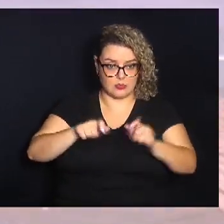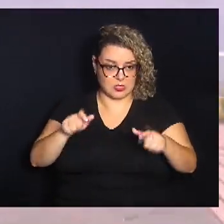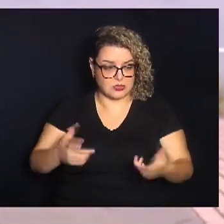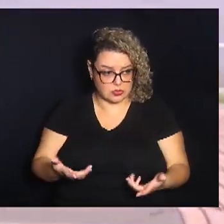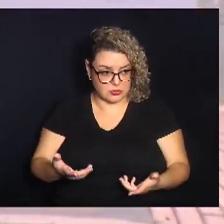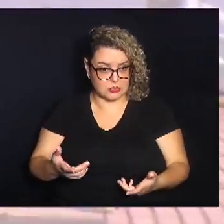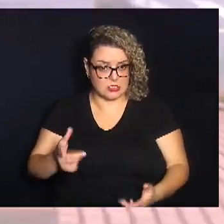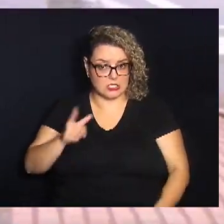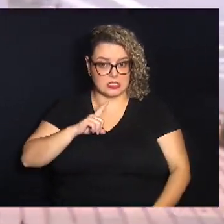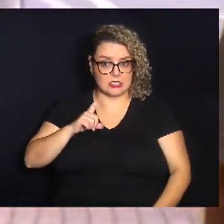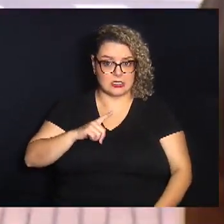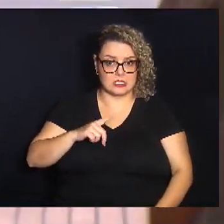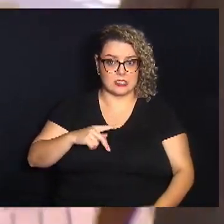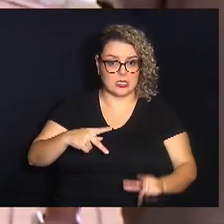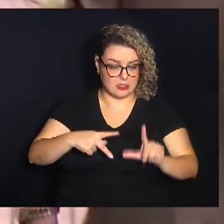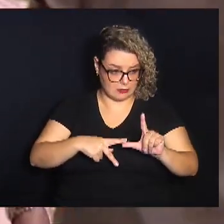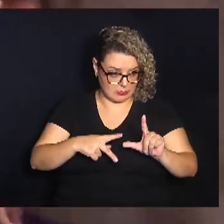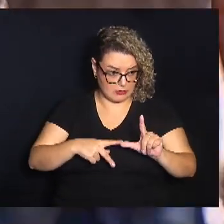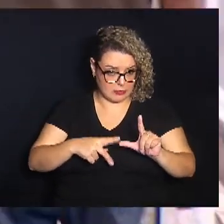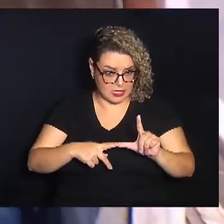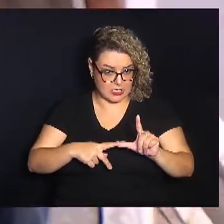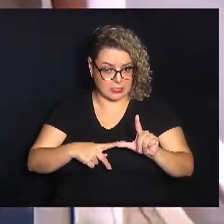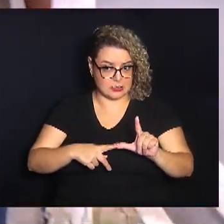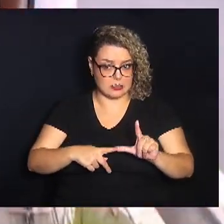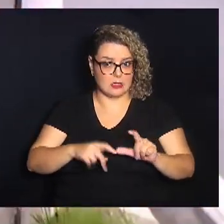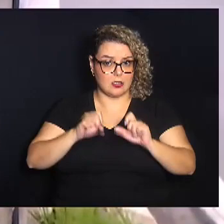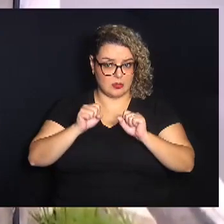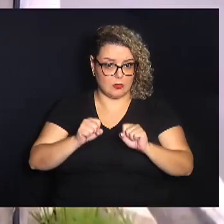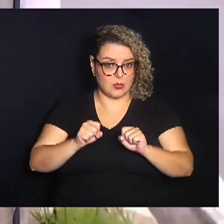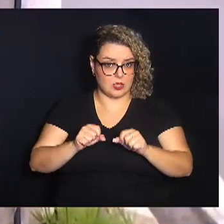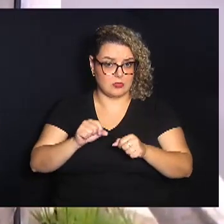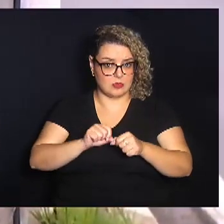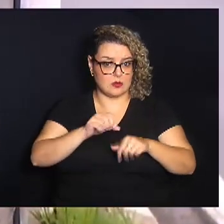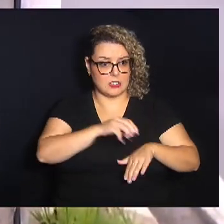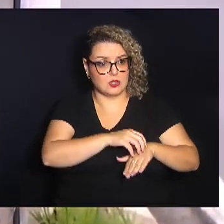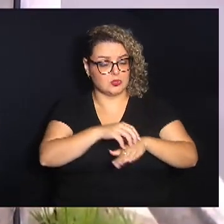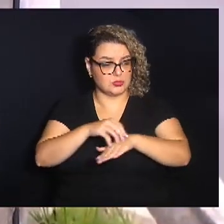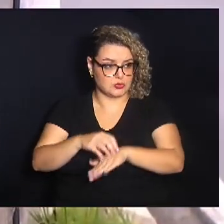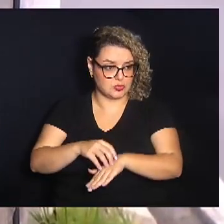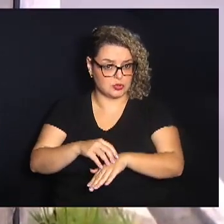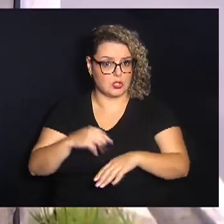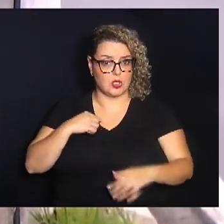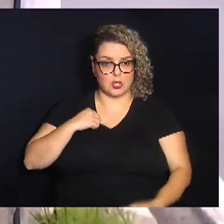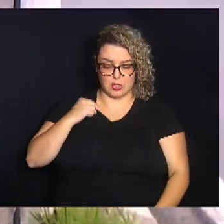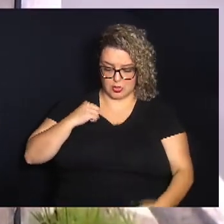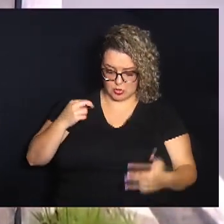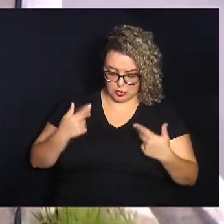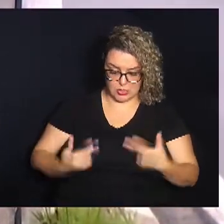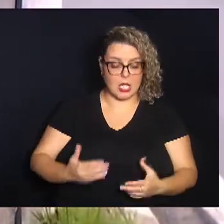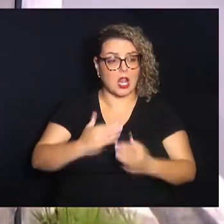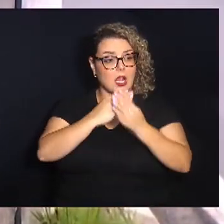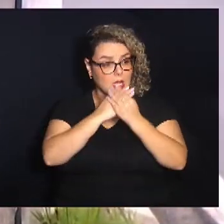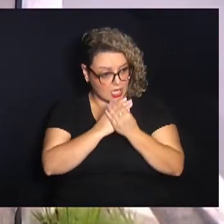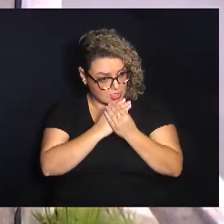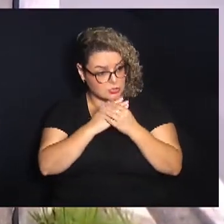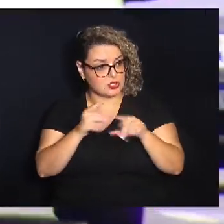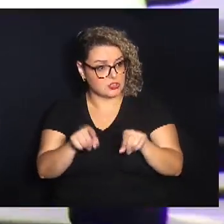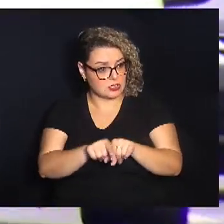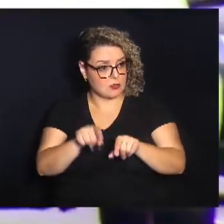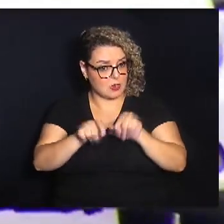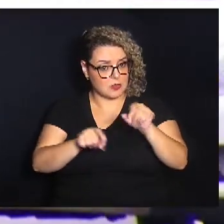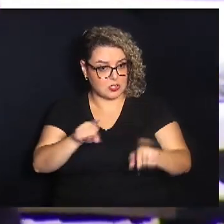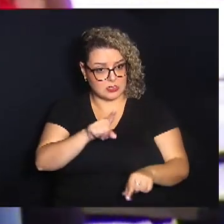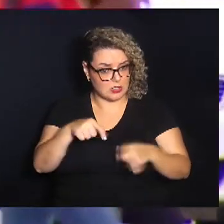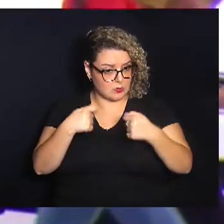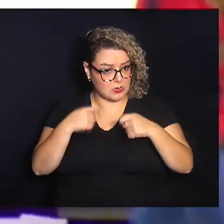Tem passe escolar, né, no caso, para poder fazer os translados, uniforme, lanche, e também a pessoa não precisa